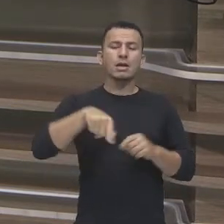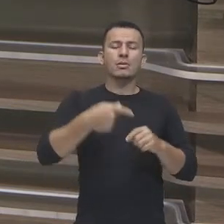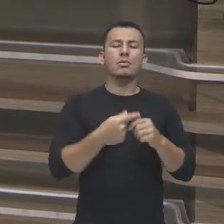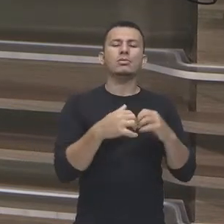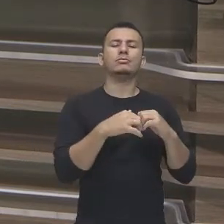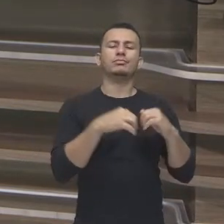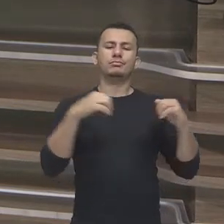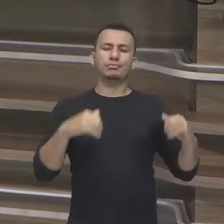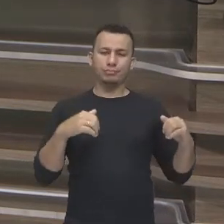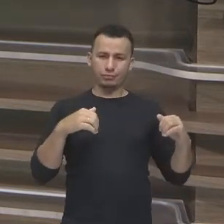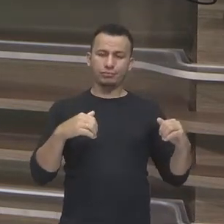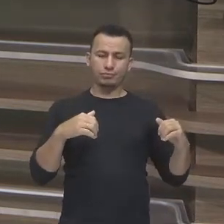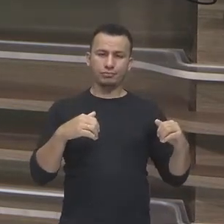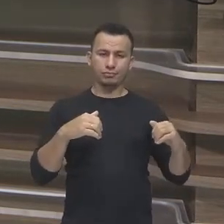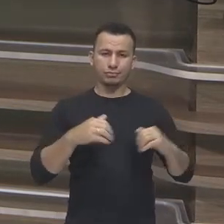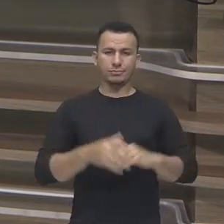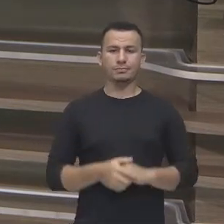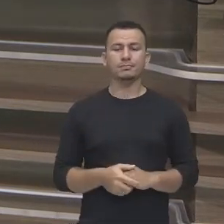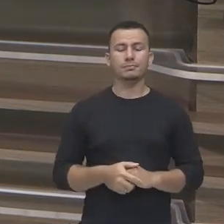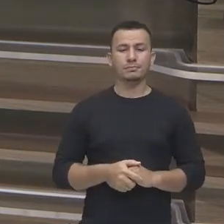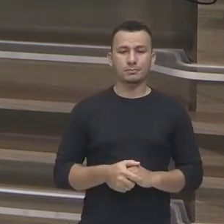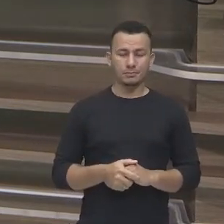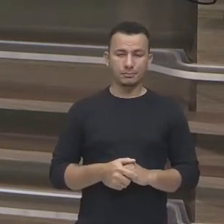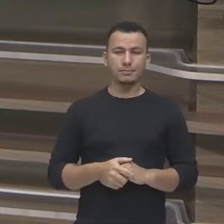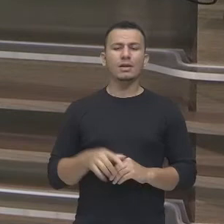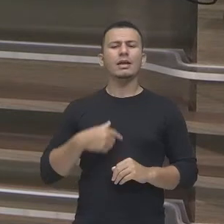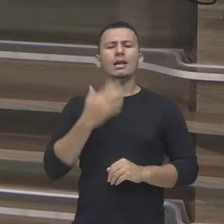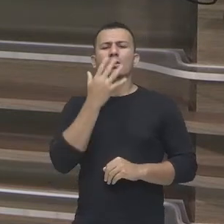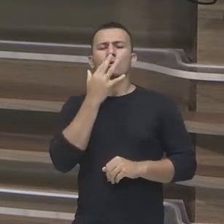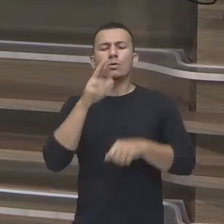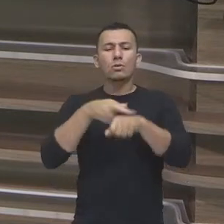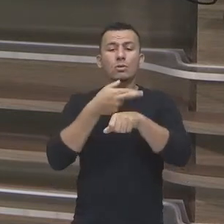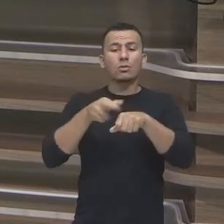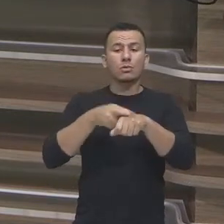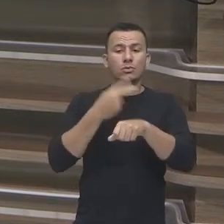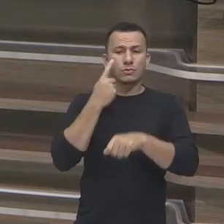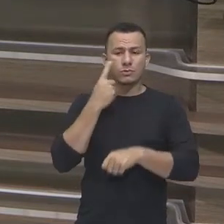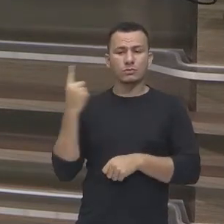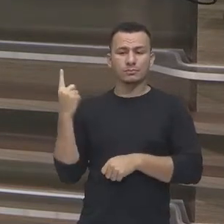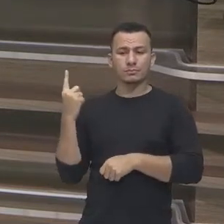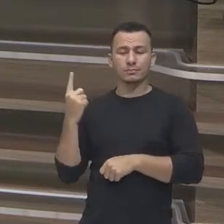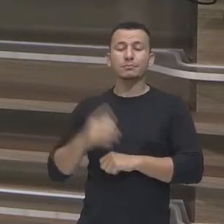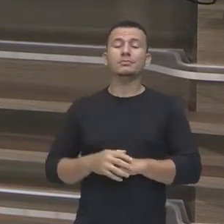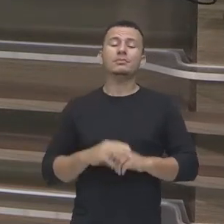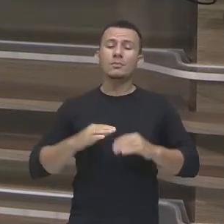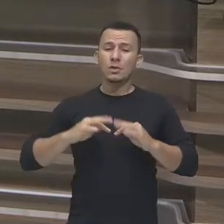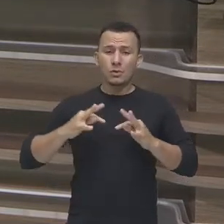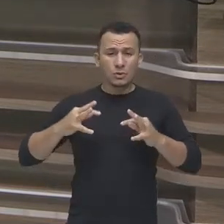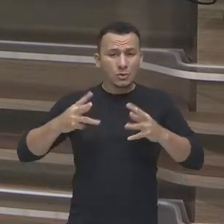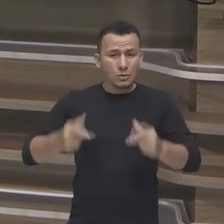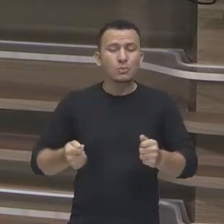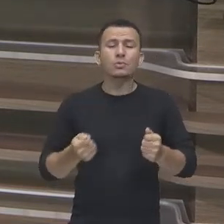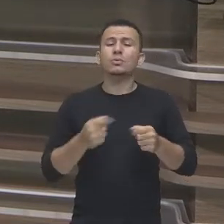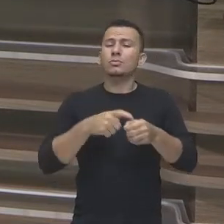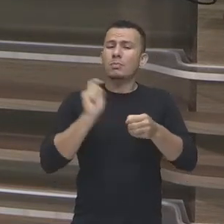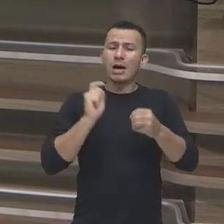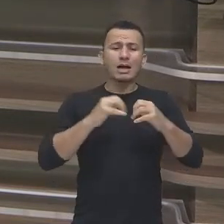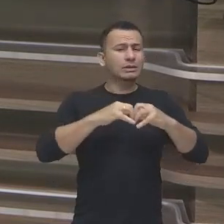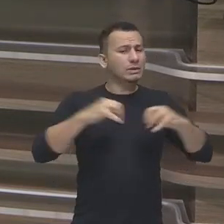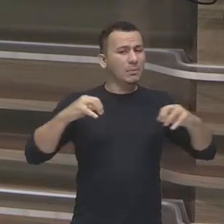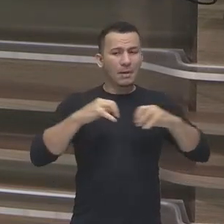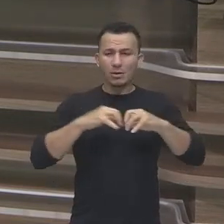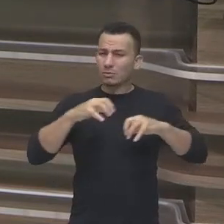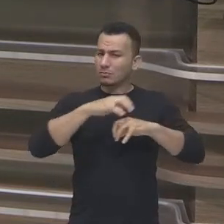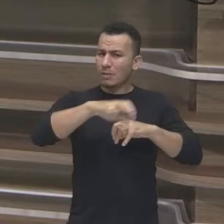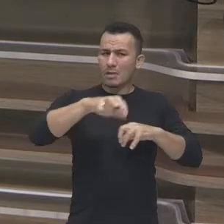a área do Kosovo, essa é a área que aparece aí em roxo aí no mapa de vocês. Tudo isso acabou se separando, formando